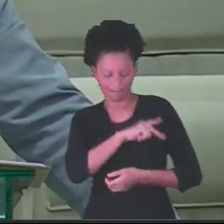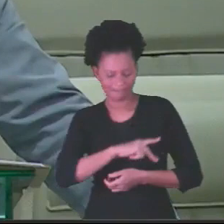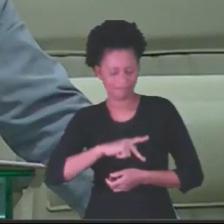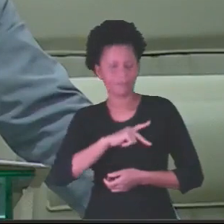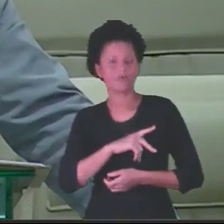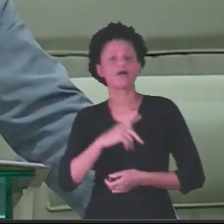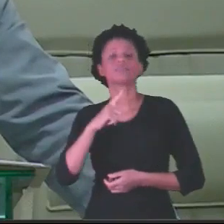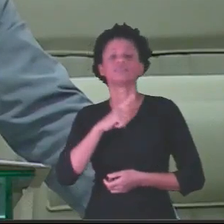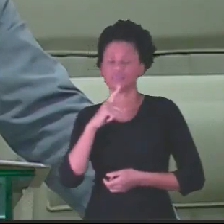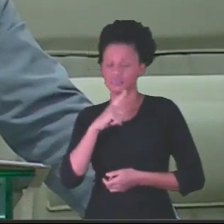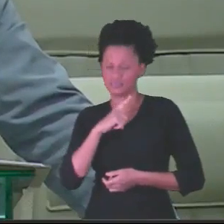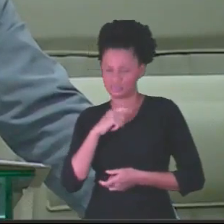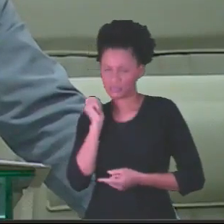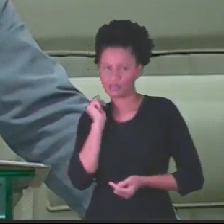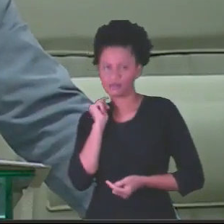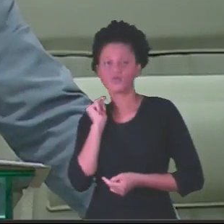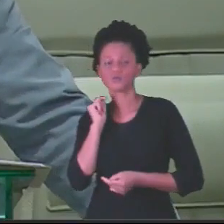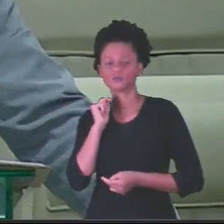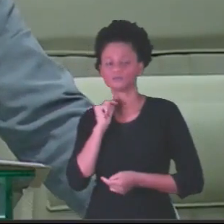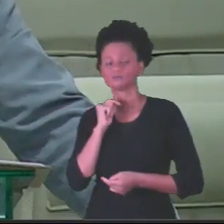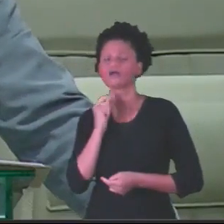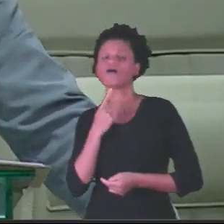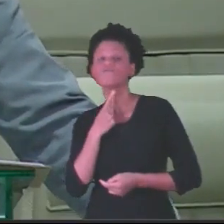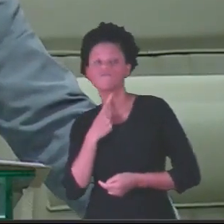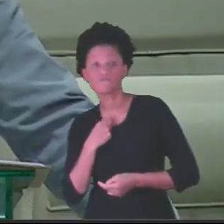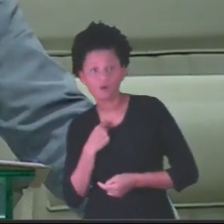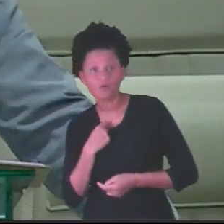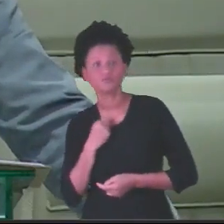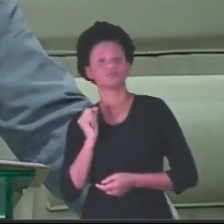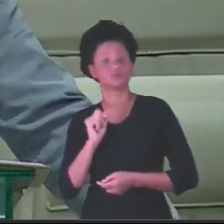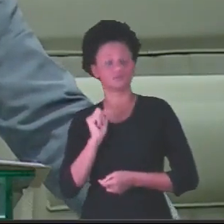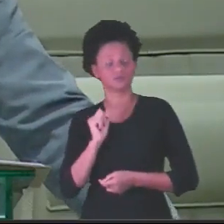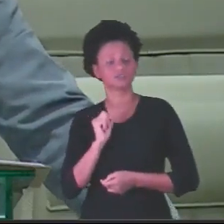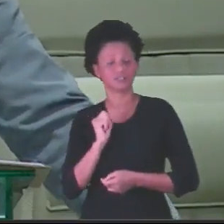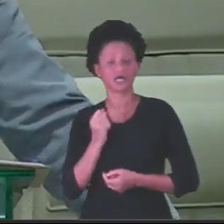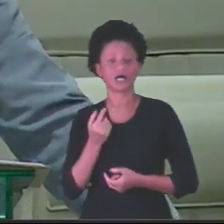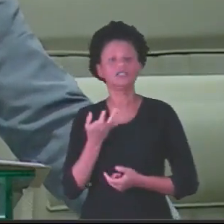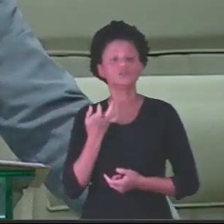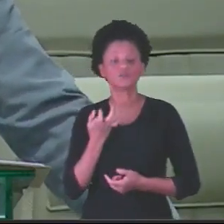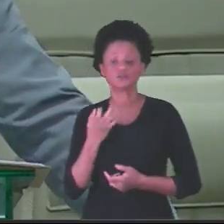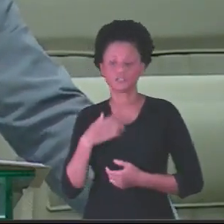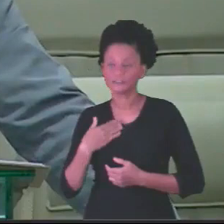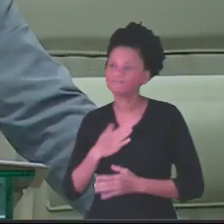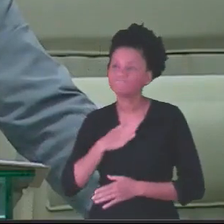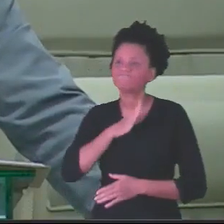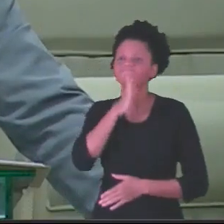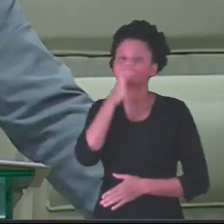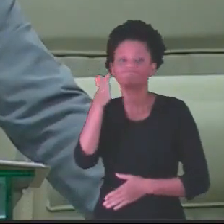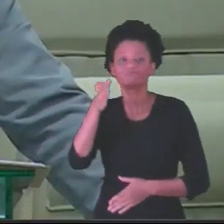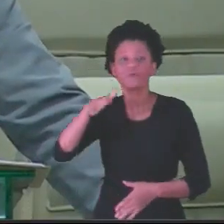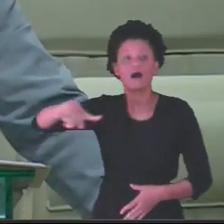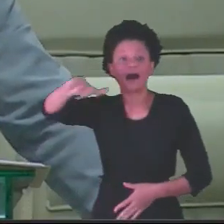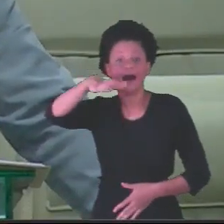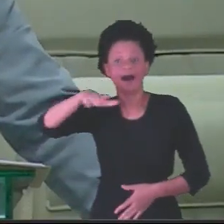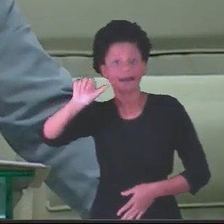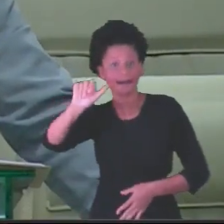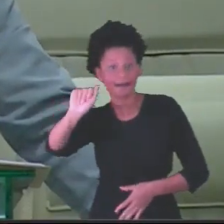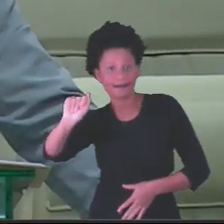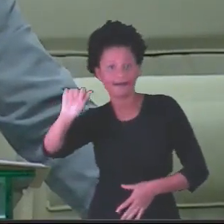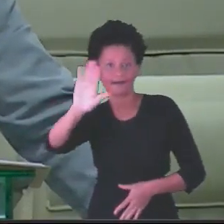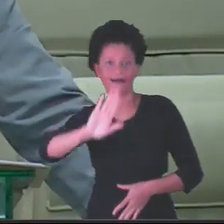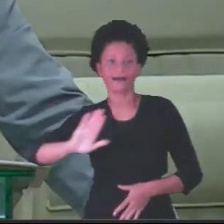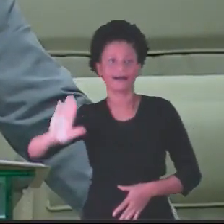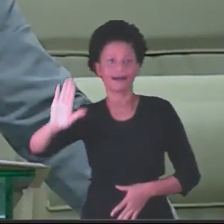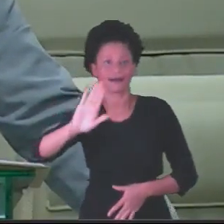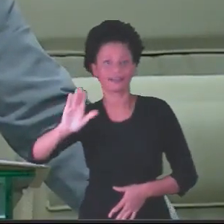intenção de levar o evangelho para ásia o gelo